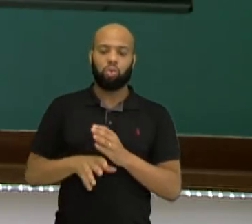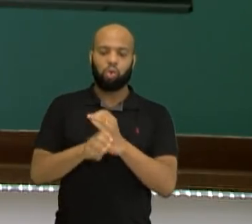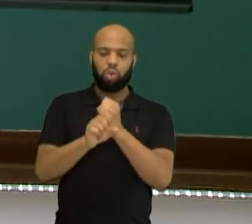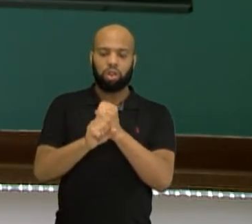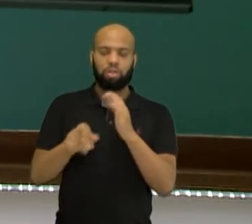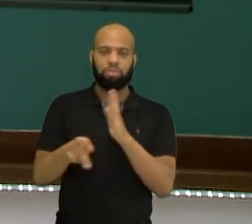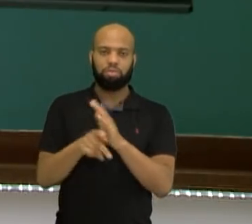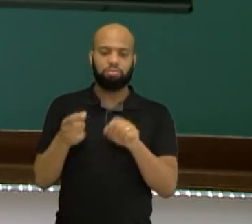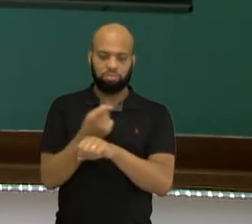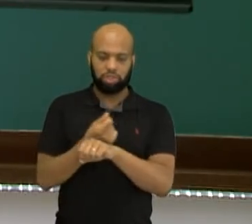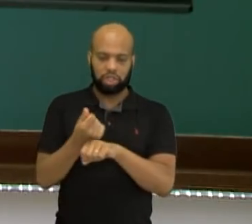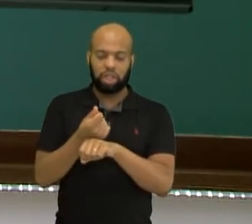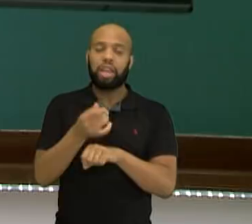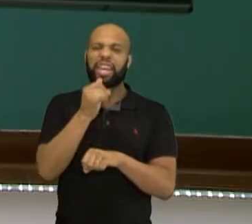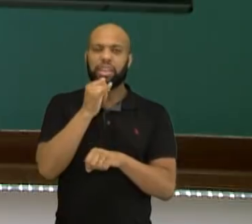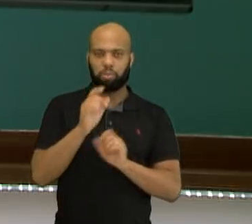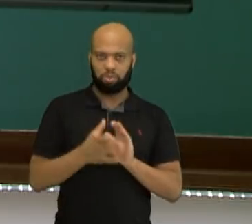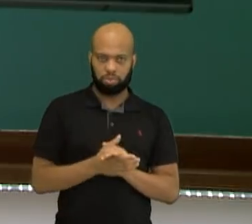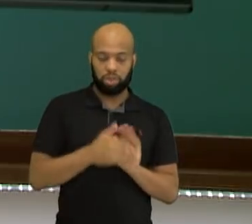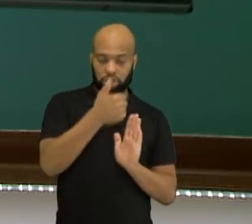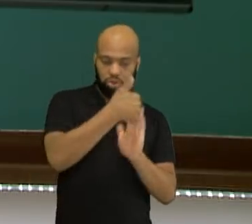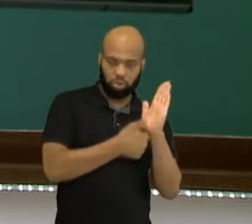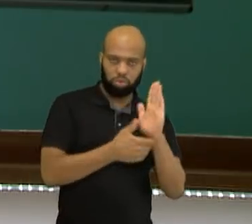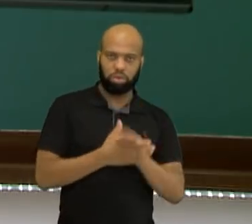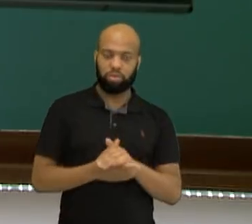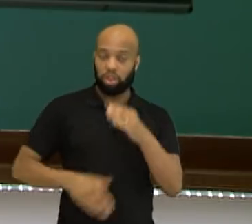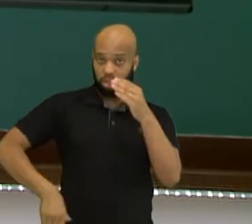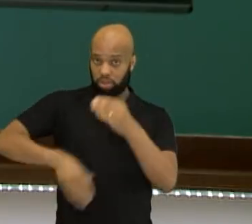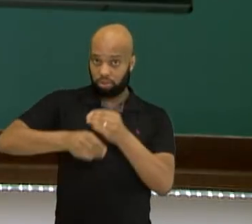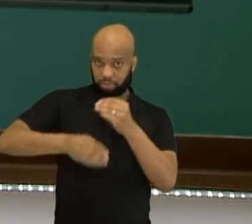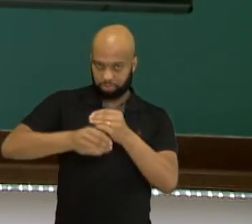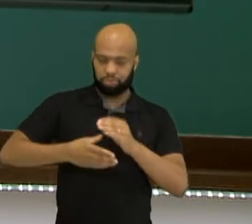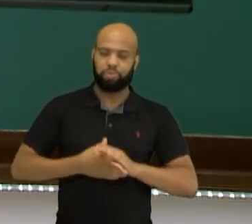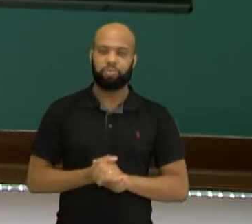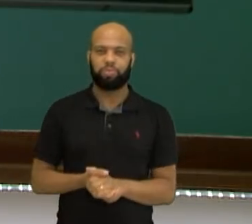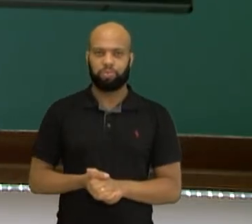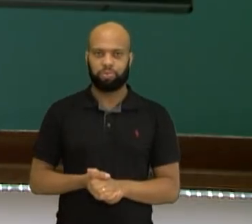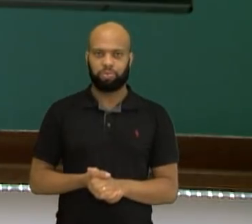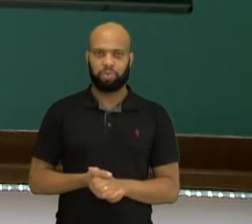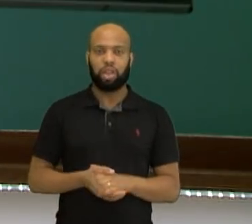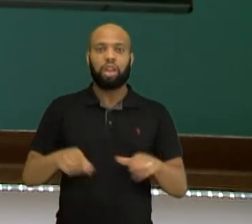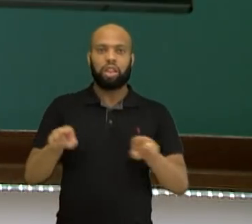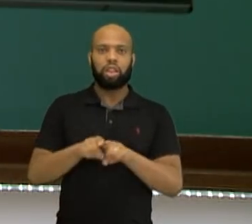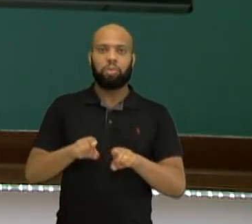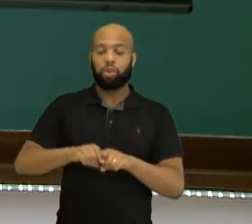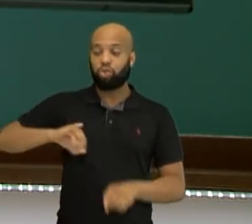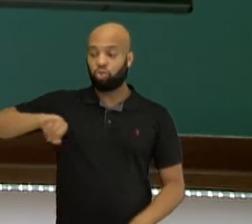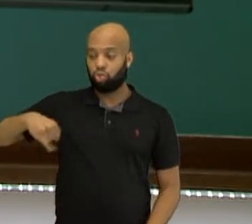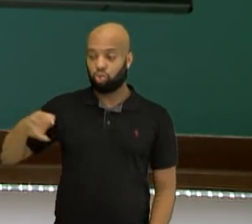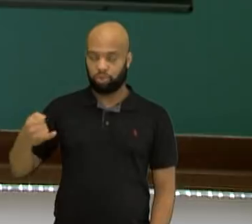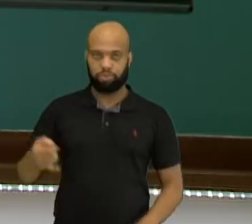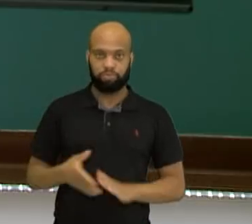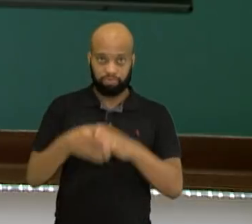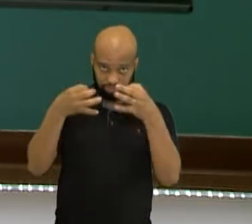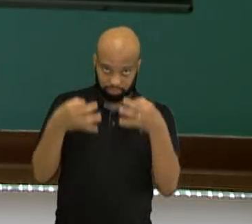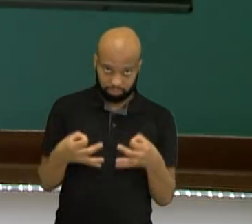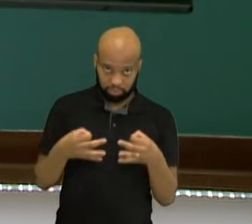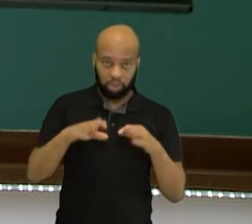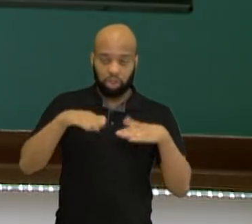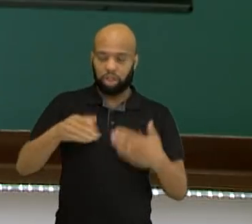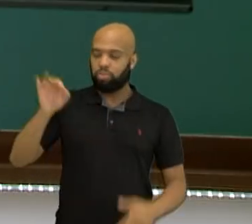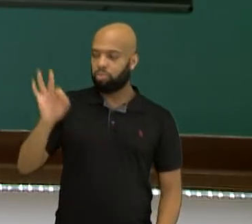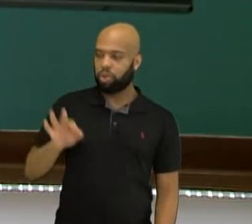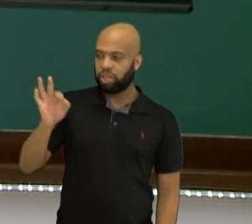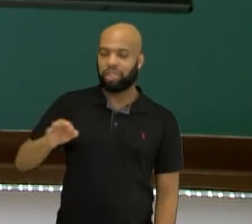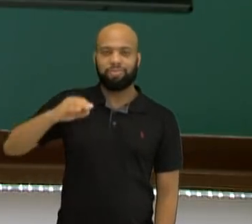financeiras. Descontos, acréscimos, tá? Rendimentos. Então a porcentagem ela é muito